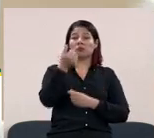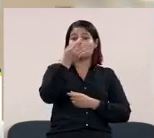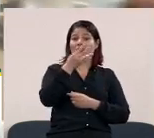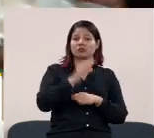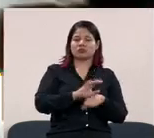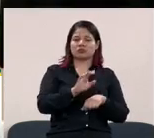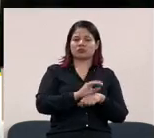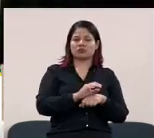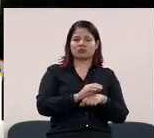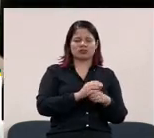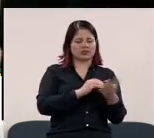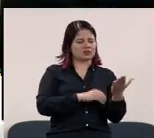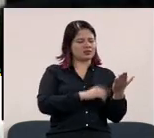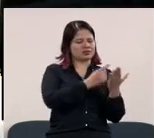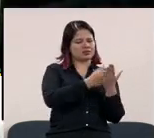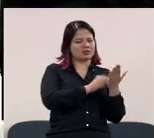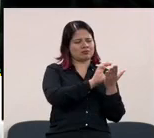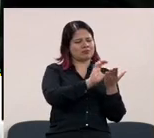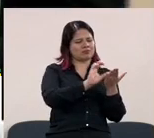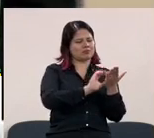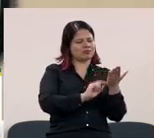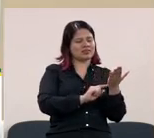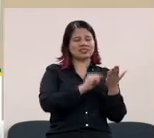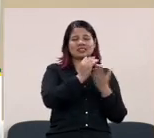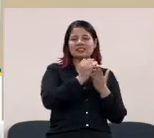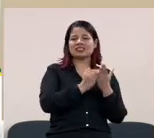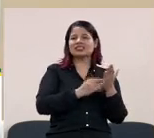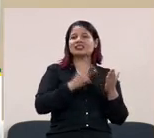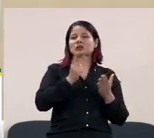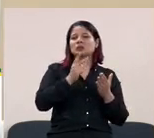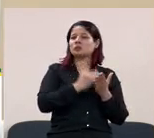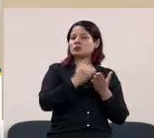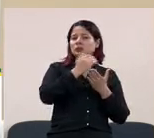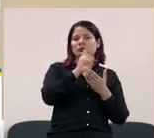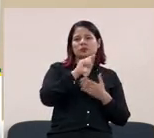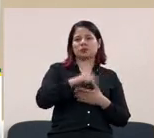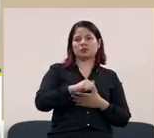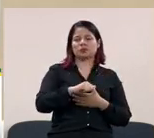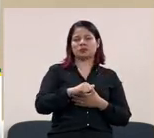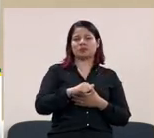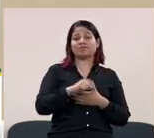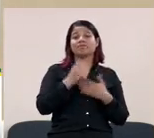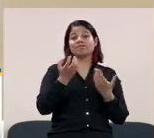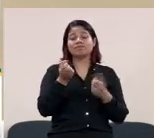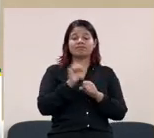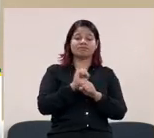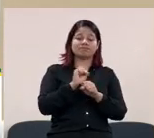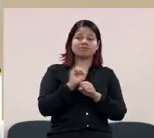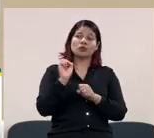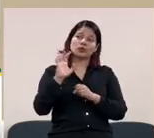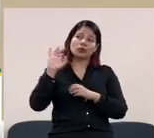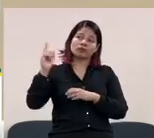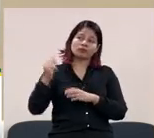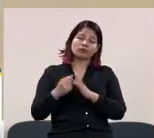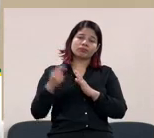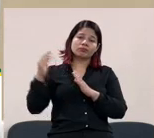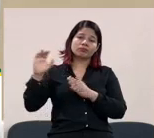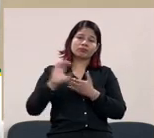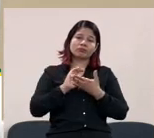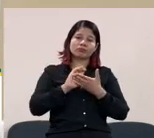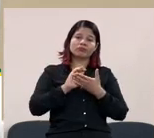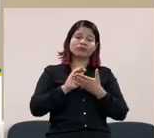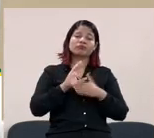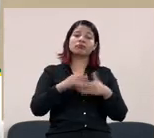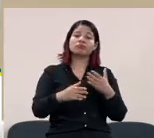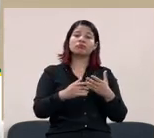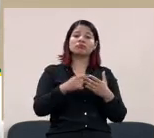contasse somente com recurso estadual, a gente não conseguiria avançar em função de vários fatores, em função da crise, da necessidade de contenção